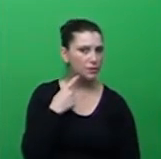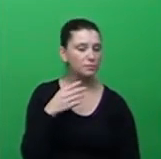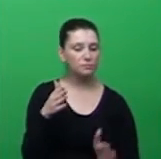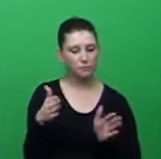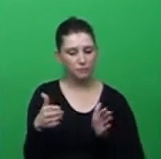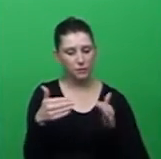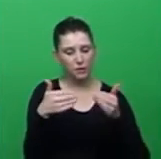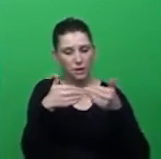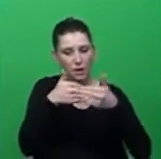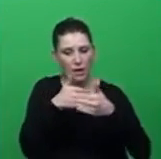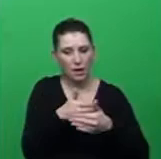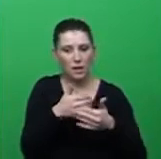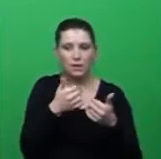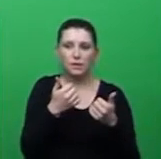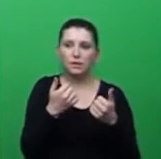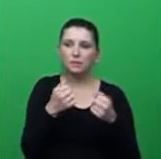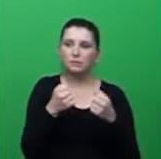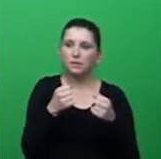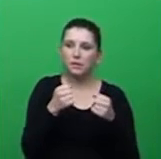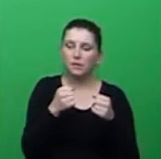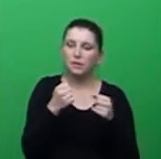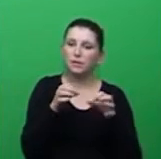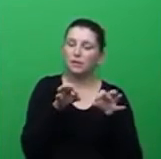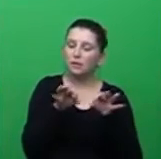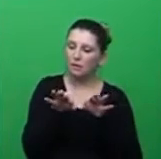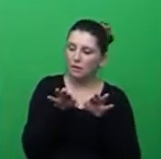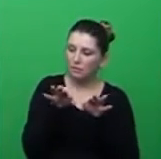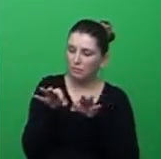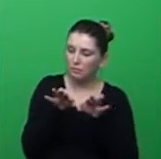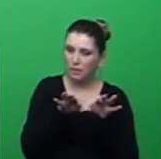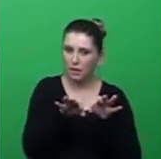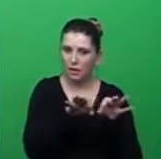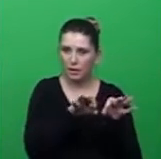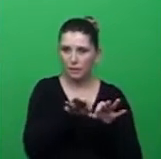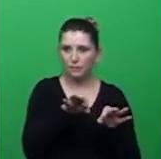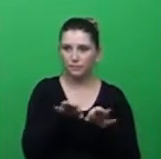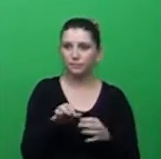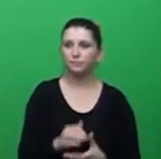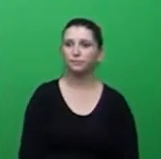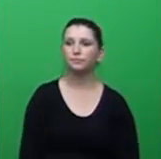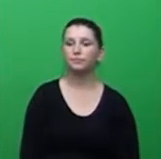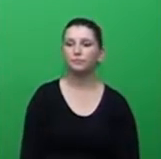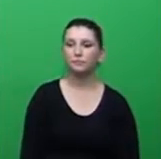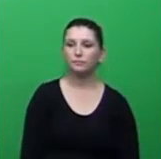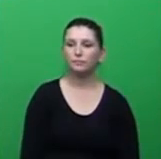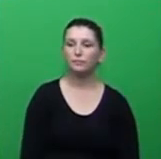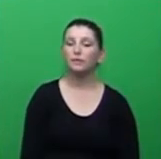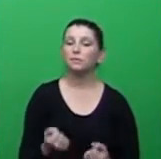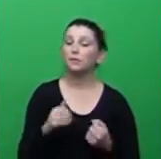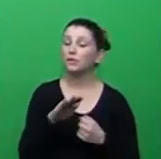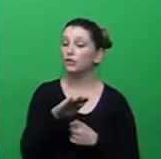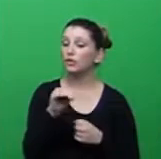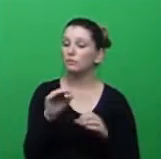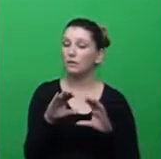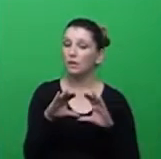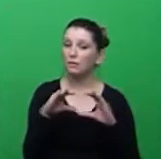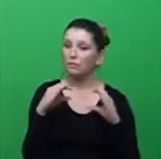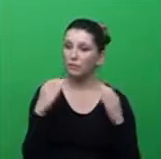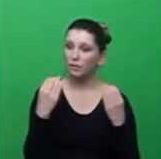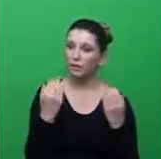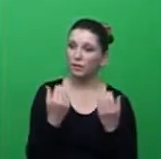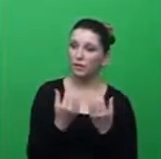containers, ela foi feita de forma aleatória. Ou seja, tem que se chamar a comunidade e explicar